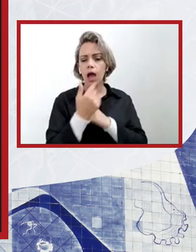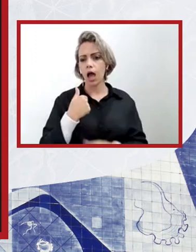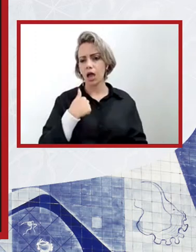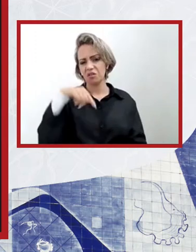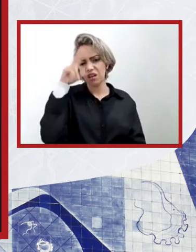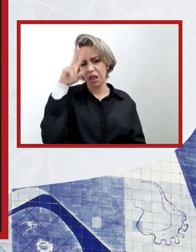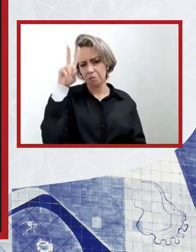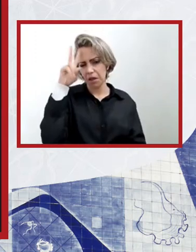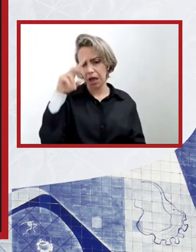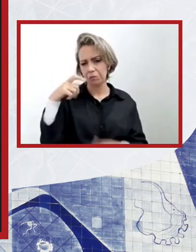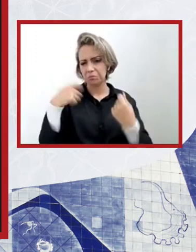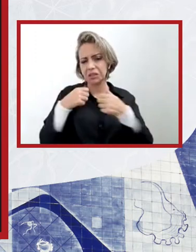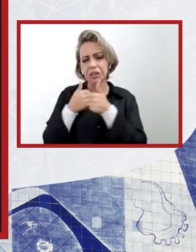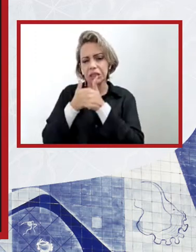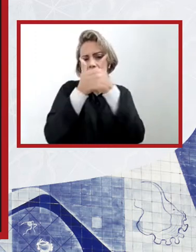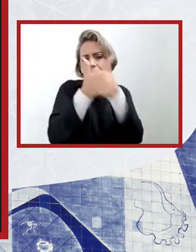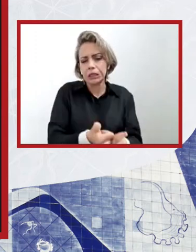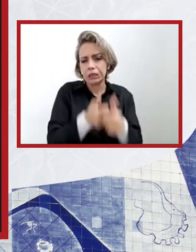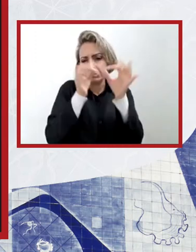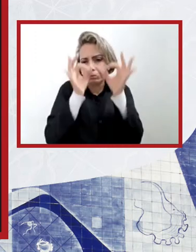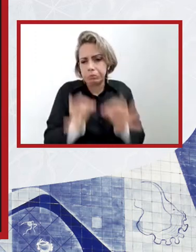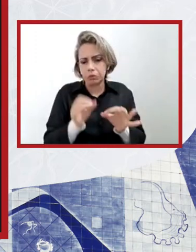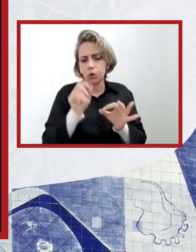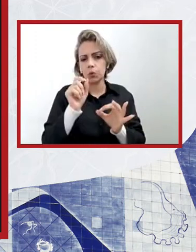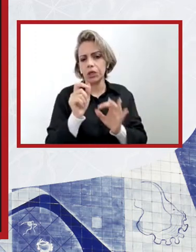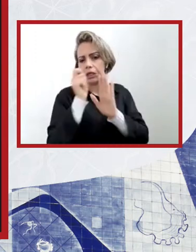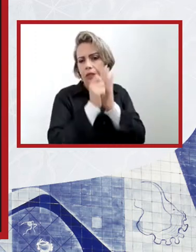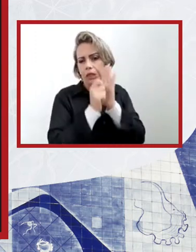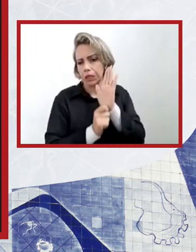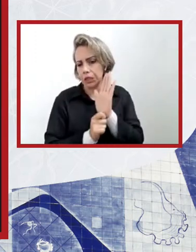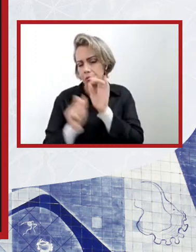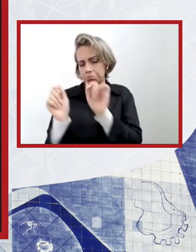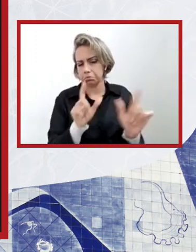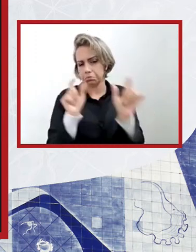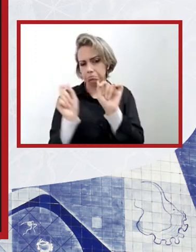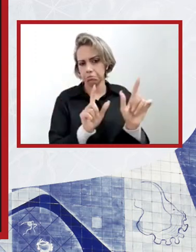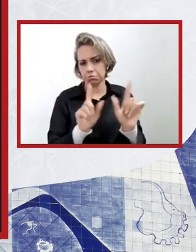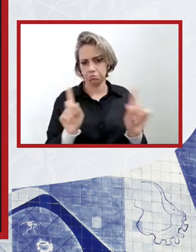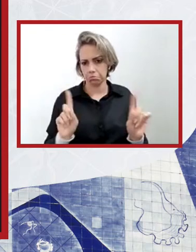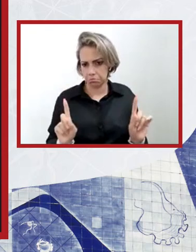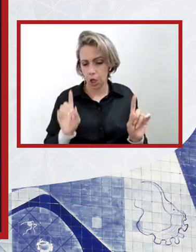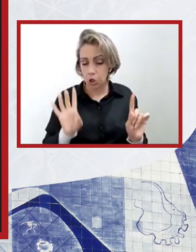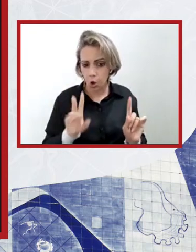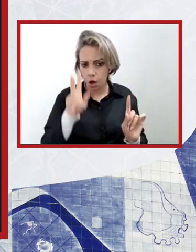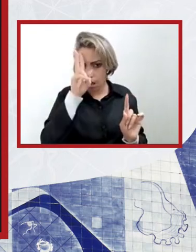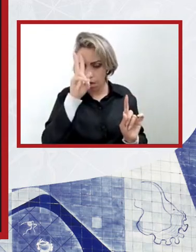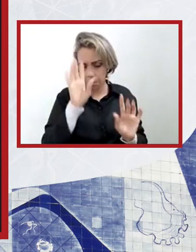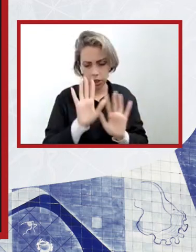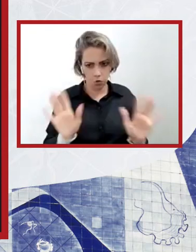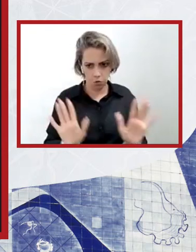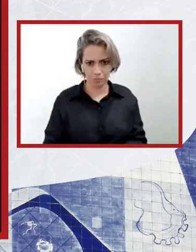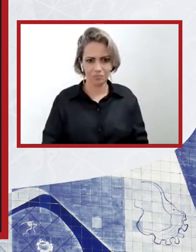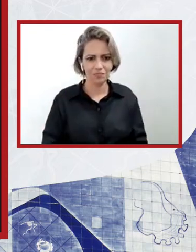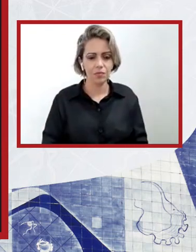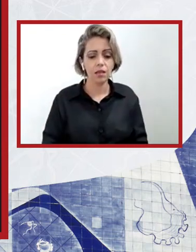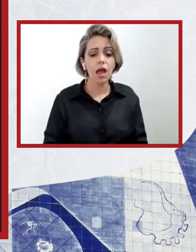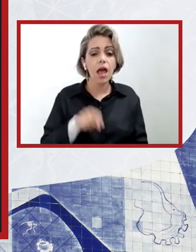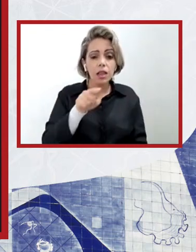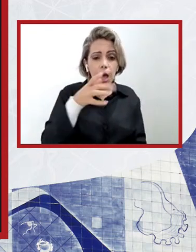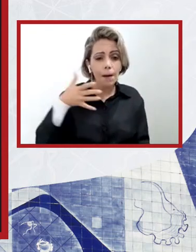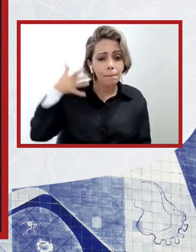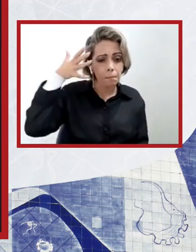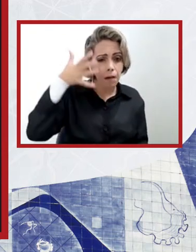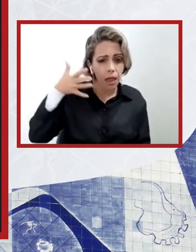seguir o que está escrito nas transparências. Bom, essa palestra ela é criada no Laboratório de Pesquisa e Desenvolvimento de Tecnologia